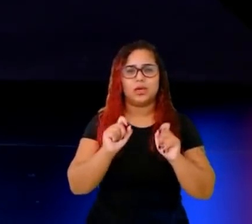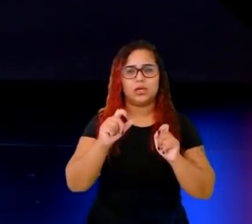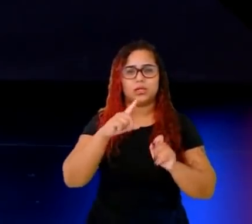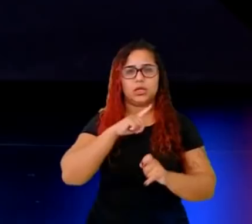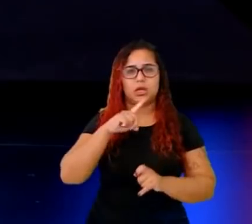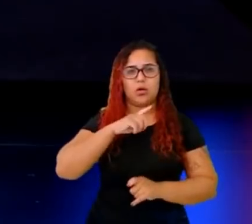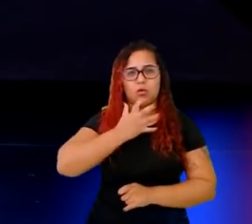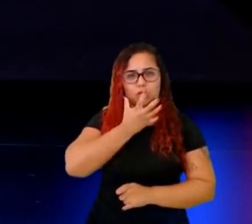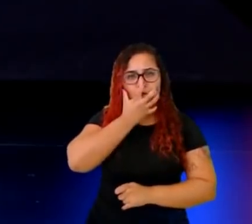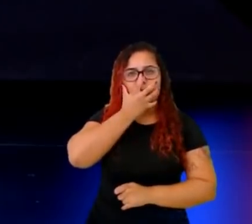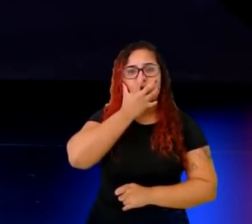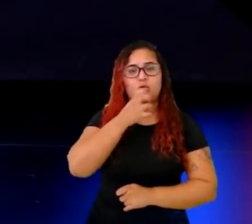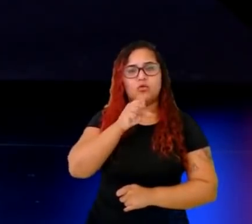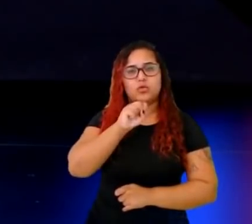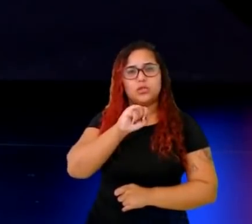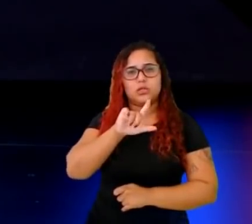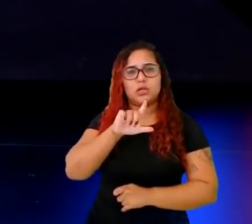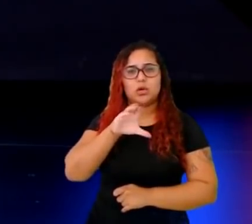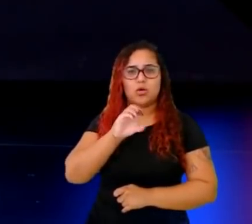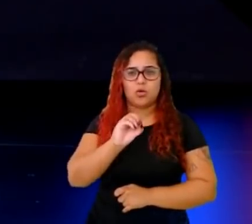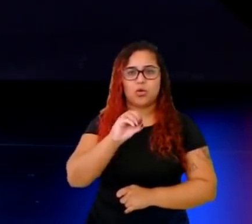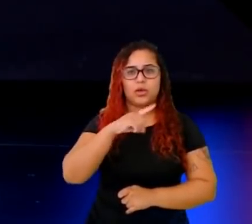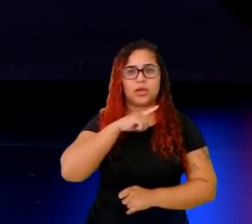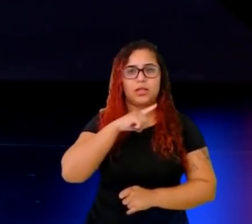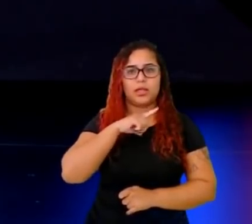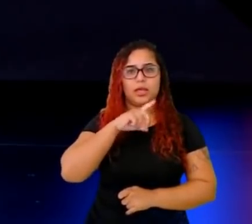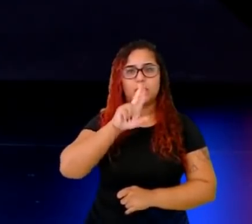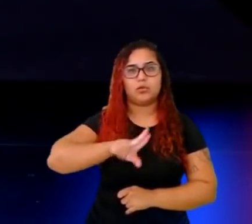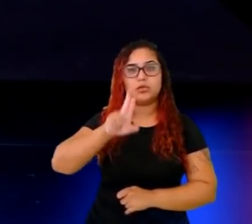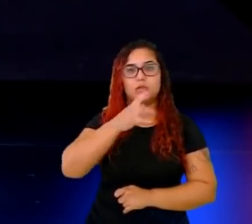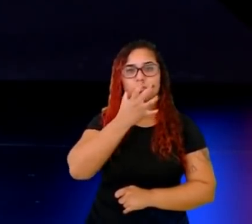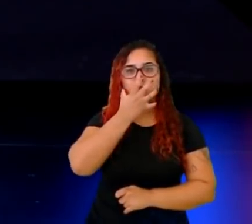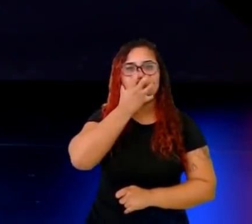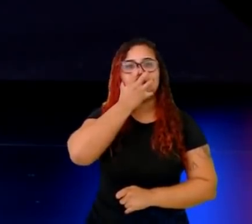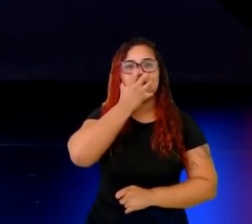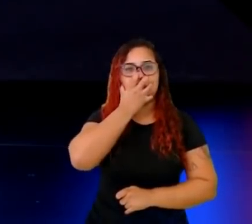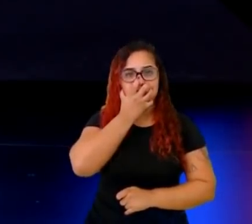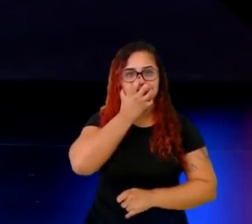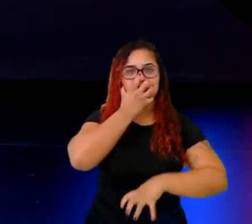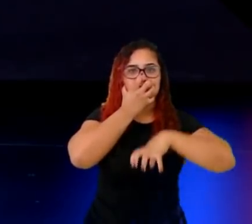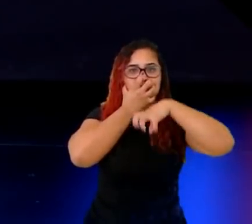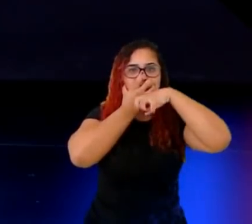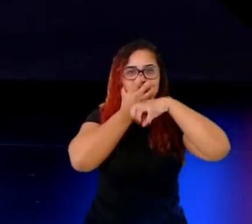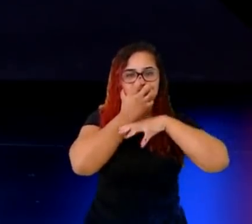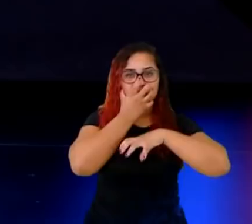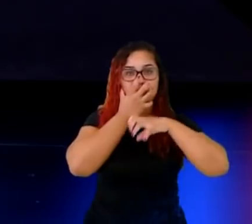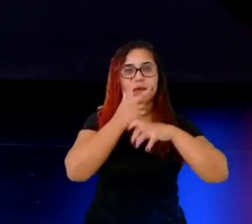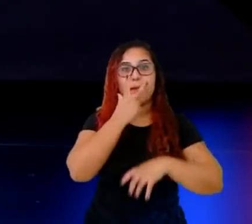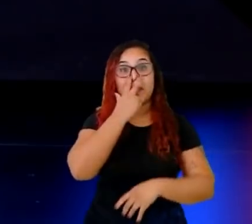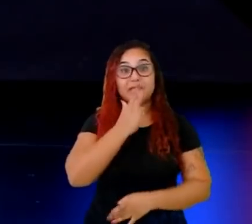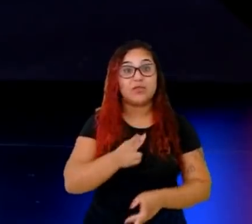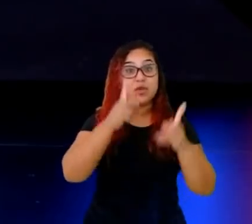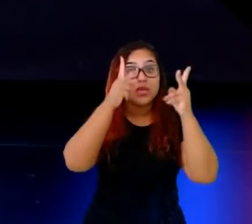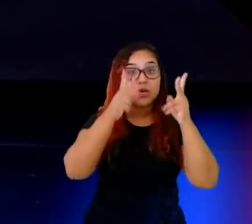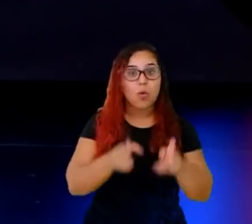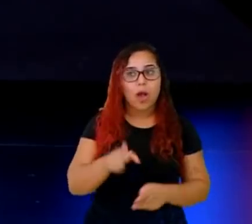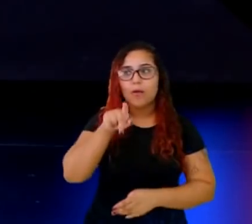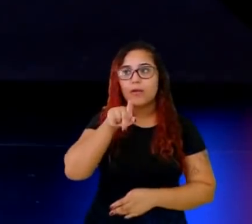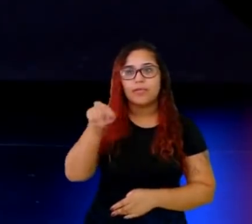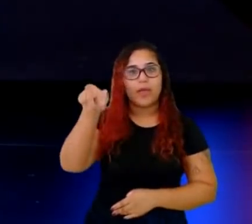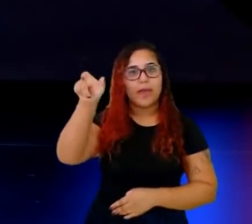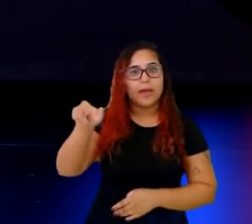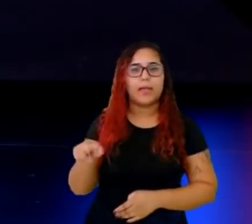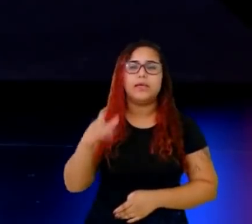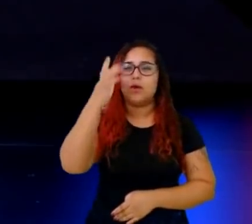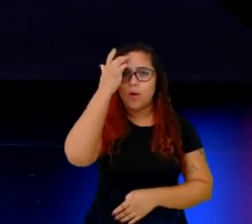coturno, né? Não, não é um coturno isso aí? Parece, né? De motoqueiro fantasma? É. A bota é da hora mesmo. Caralho, a Rafa tá bem. Você